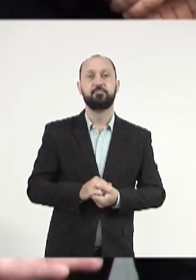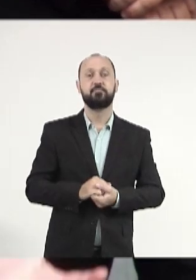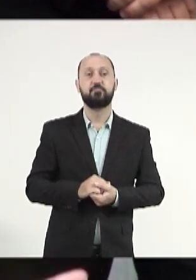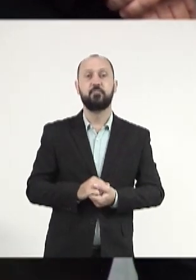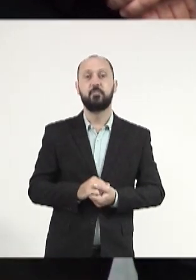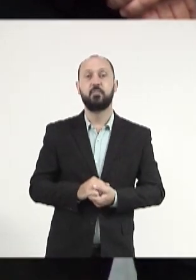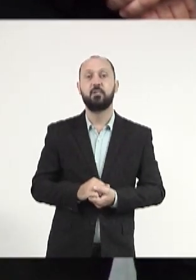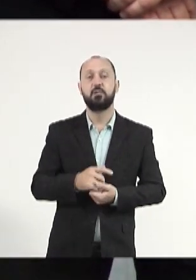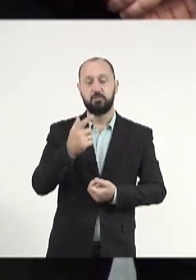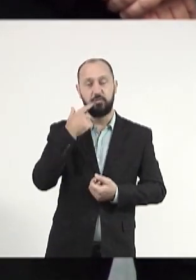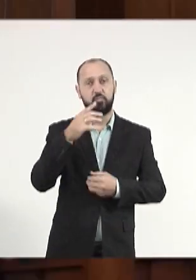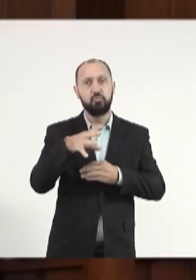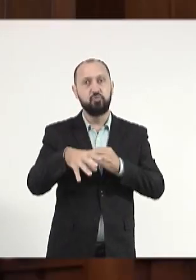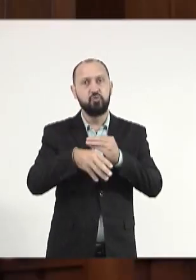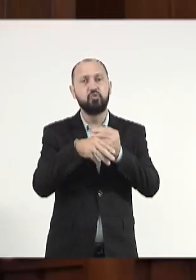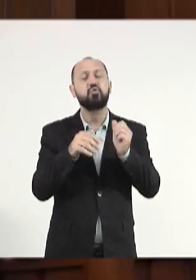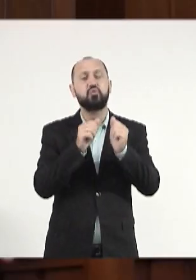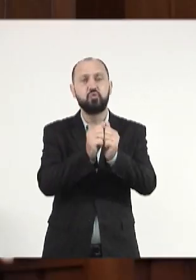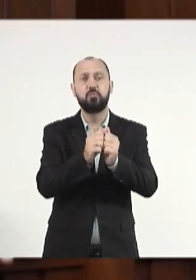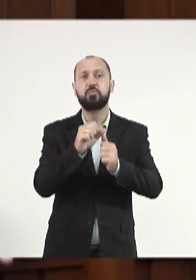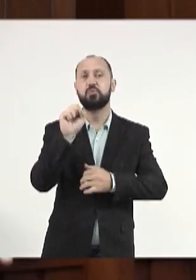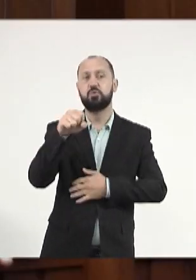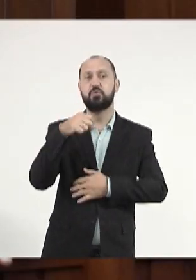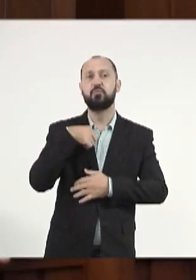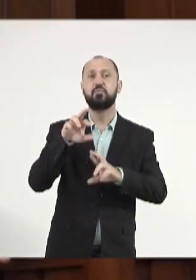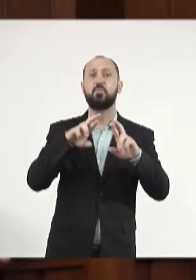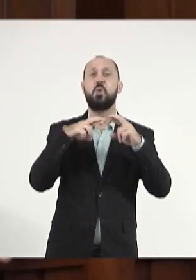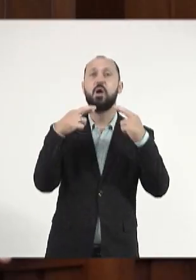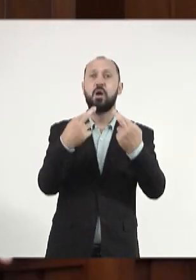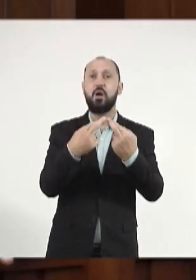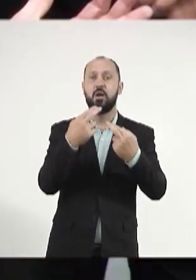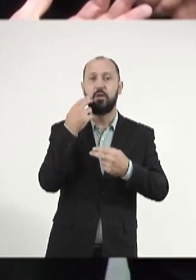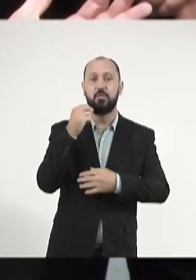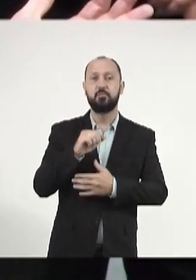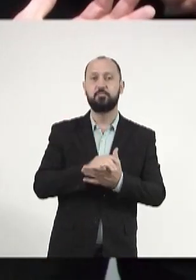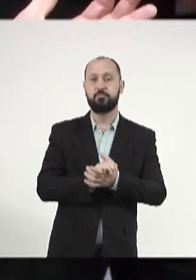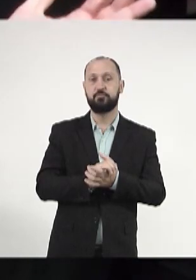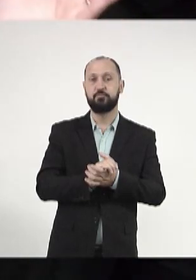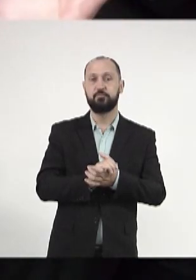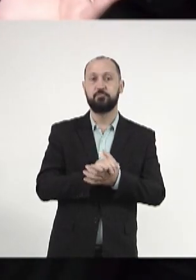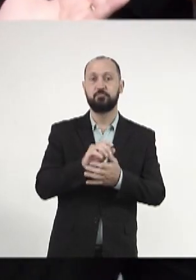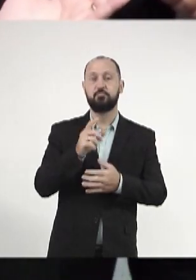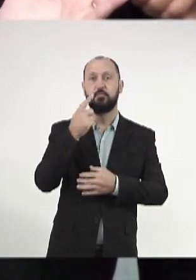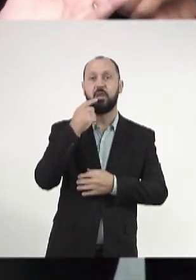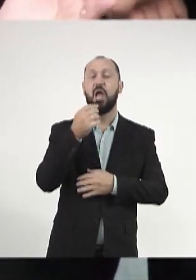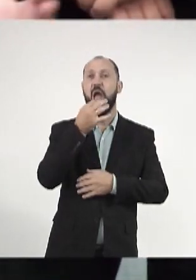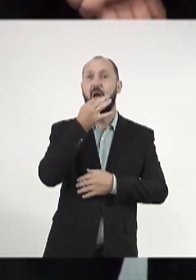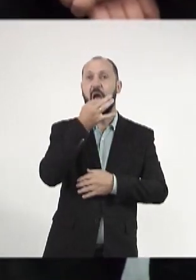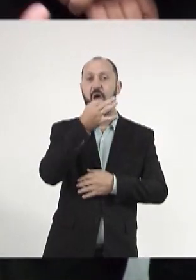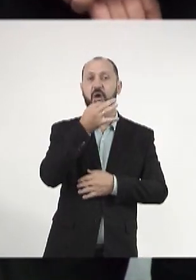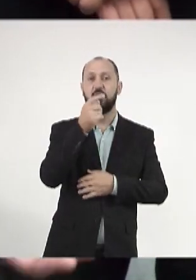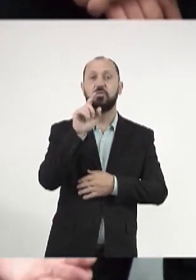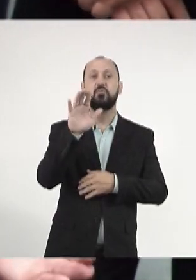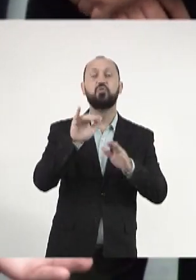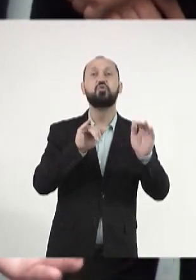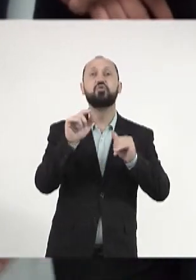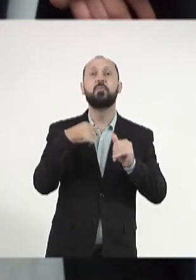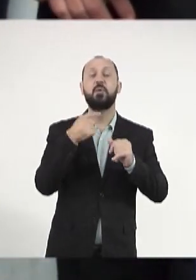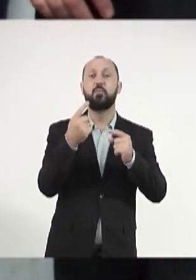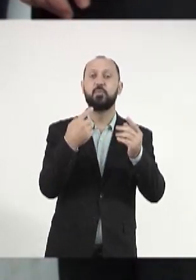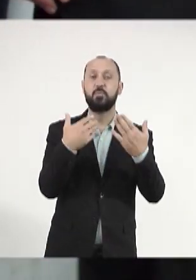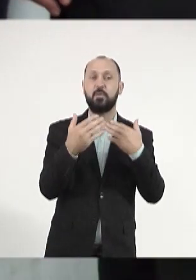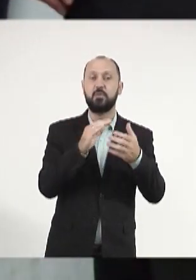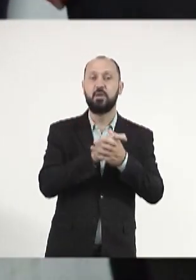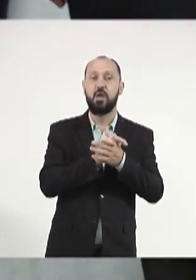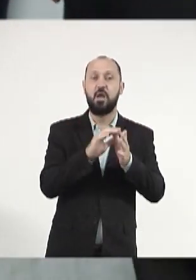me soma Vossa Excelência. Fizemos aqui uma reunião, a BIP criticou que não foi chamada para o